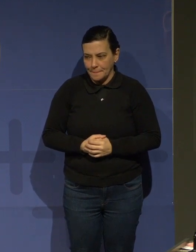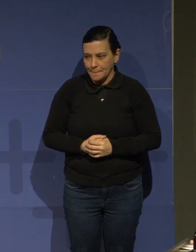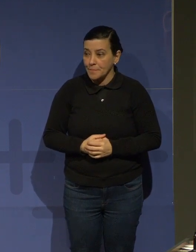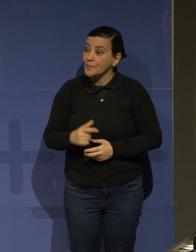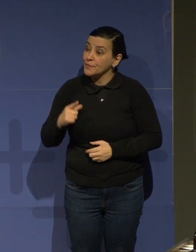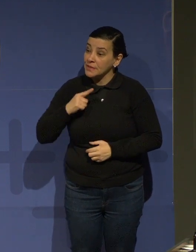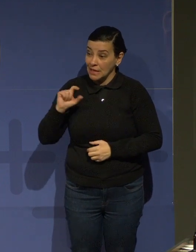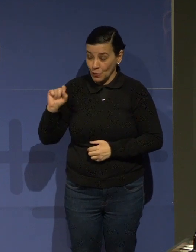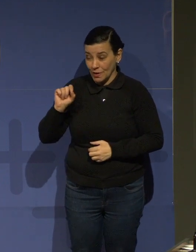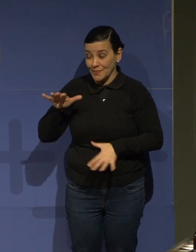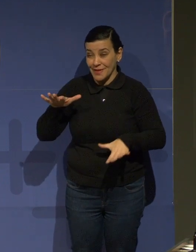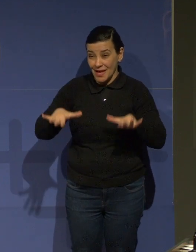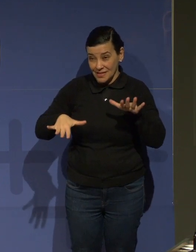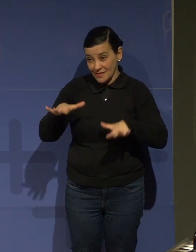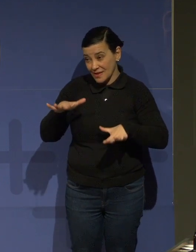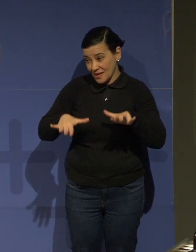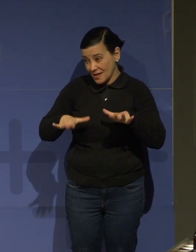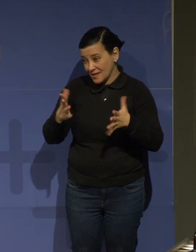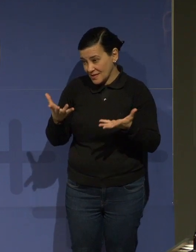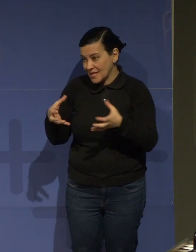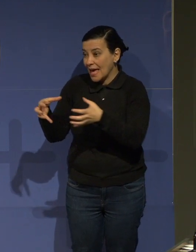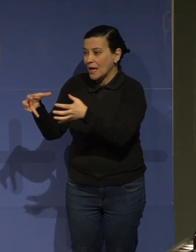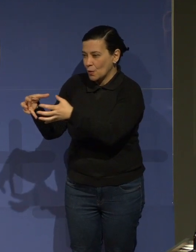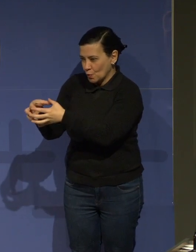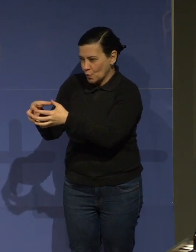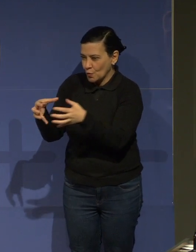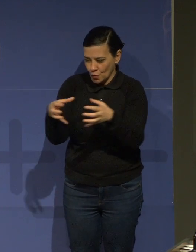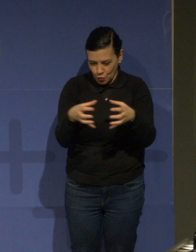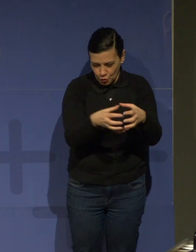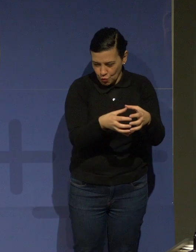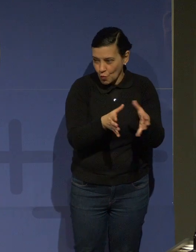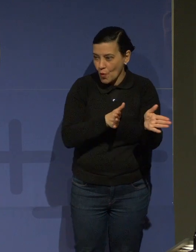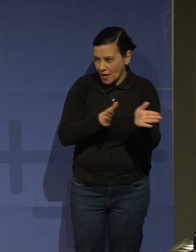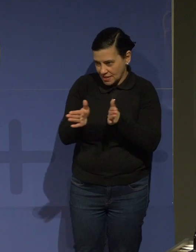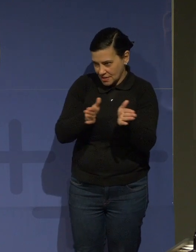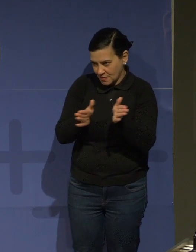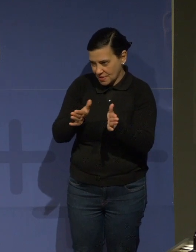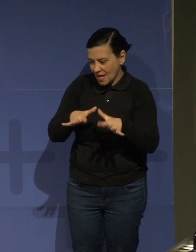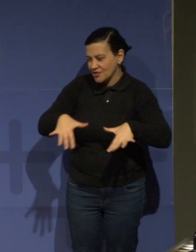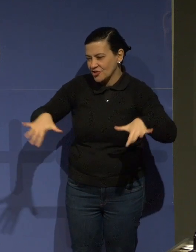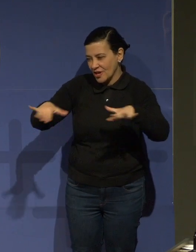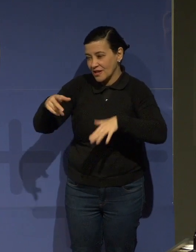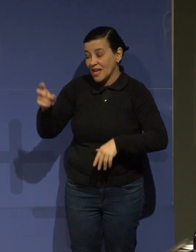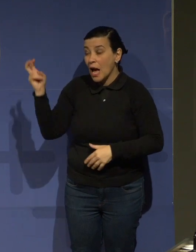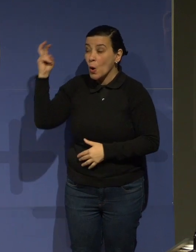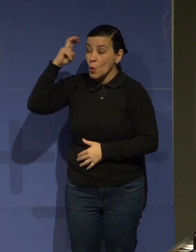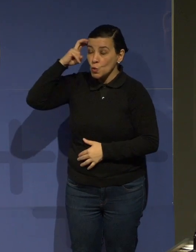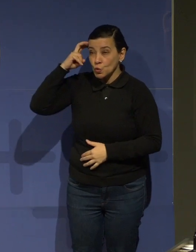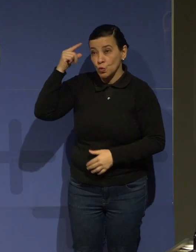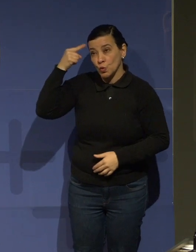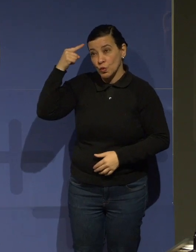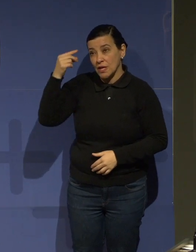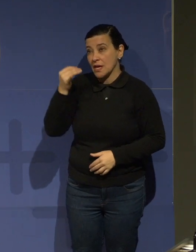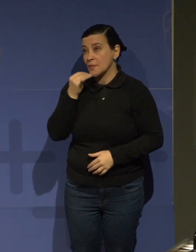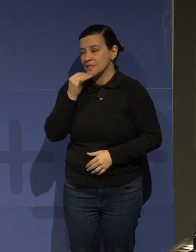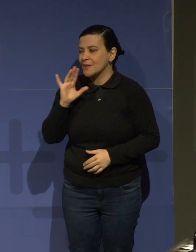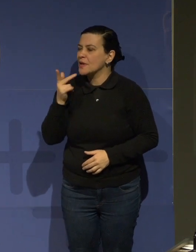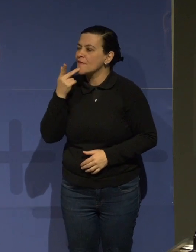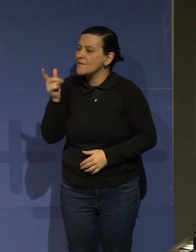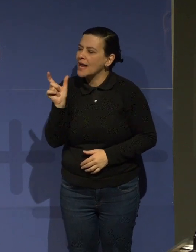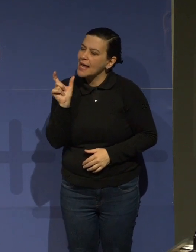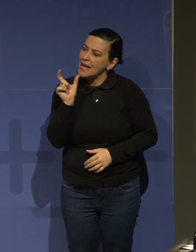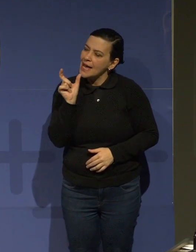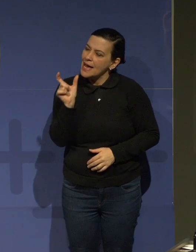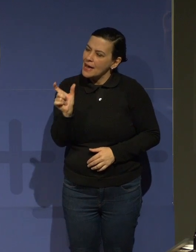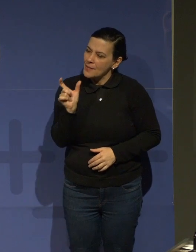existe uma cultura entre vários times de acessibilidade que a gente vai ter uma pessoa. Eu sou... a gente sempre tem um termo que o pessoal gosta de usar,